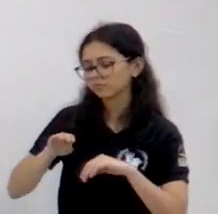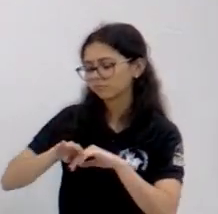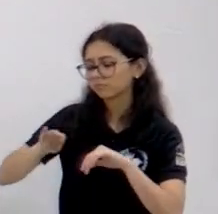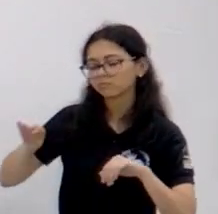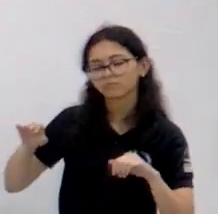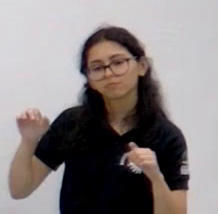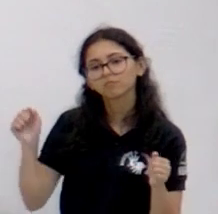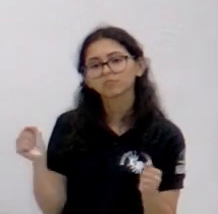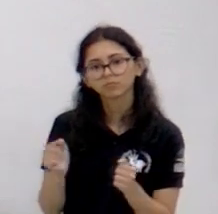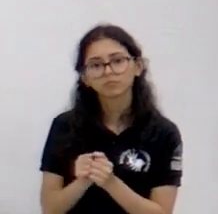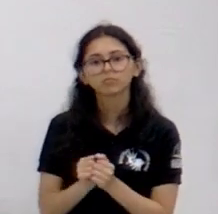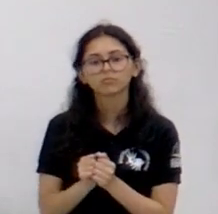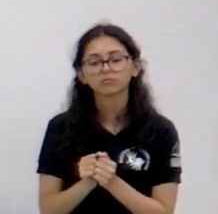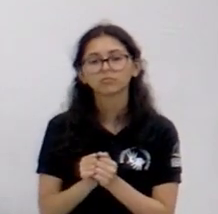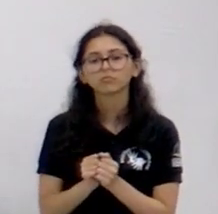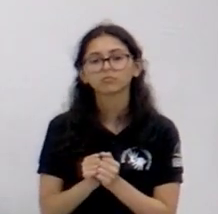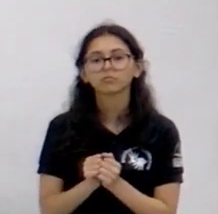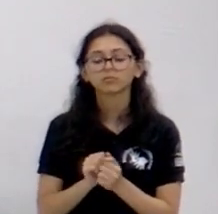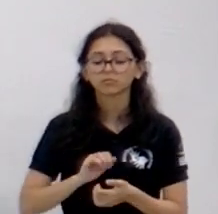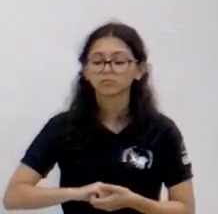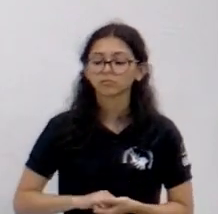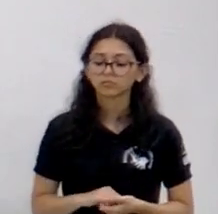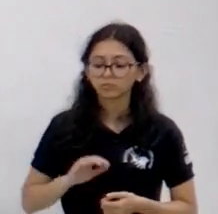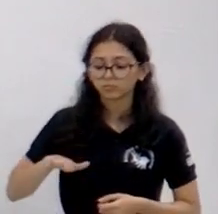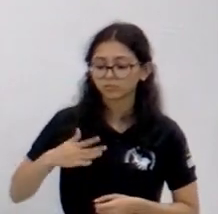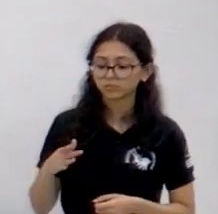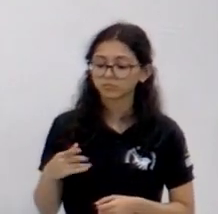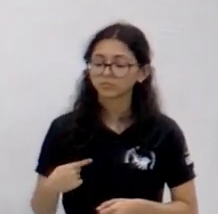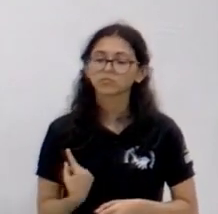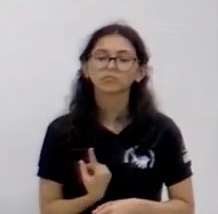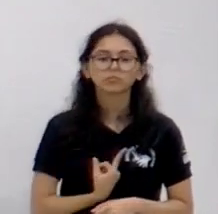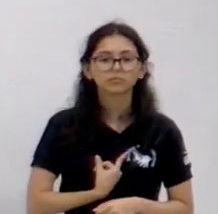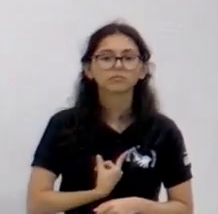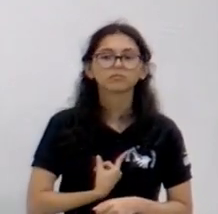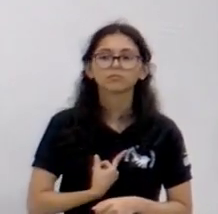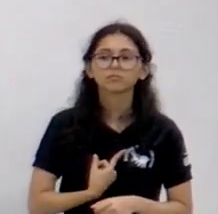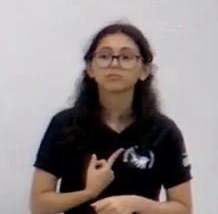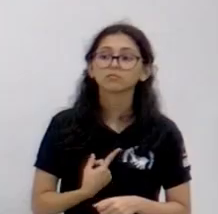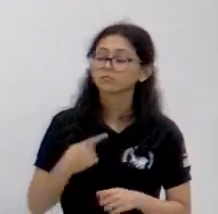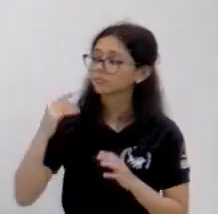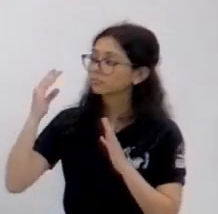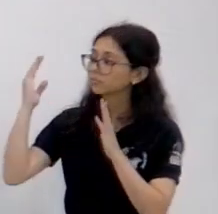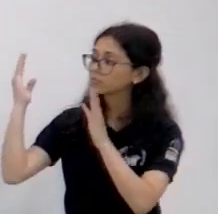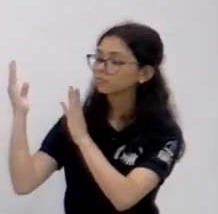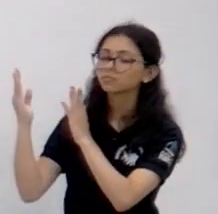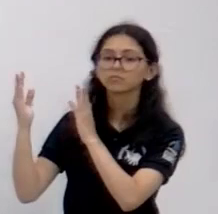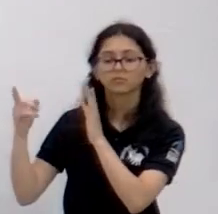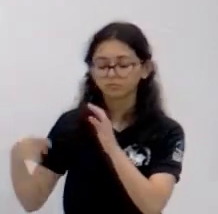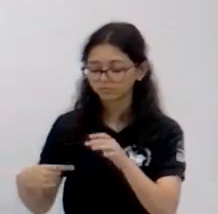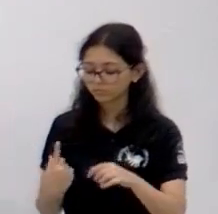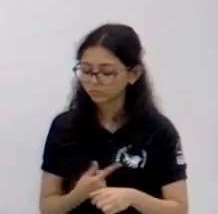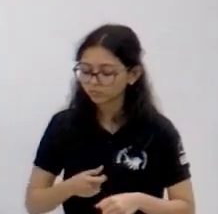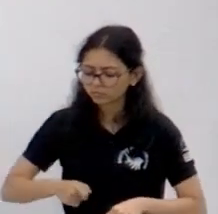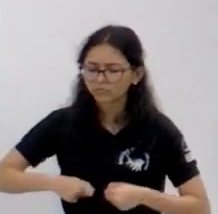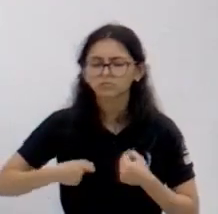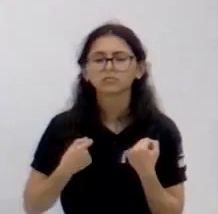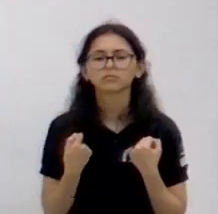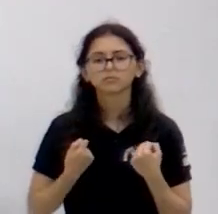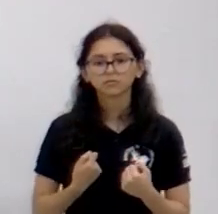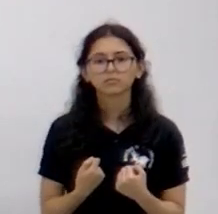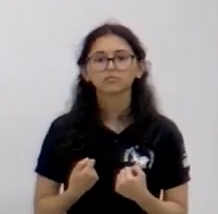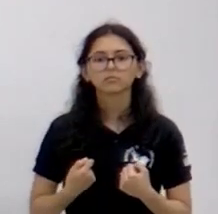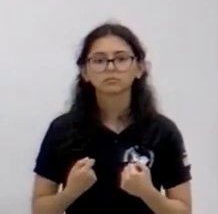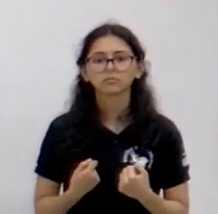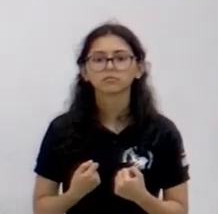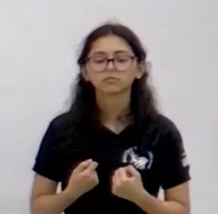pequeno sentimos omissos diante daquilo que Deus tem para nós. Já sentimos derrotados diante das dificuldades que muitas vezes batem à nossa